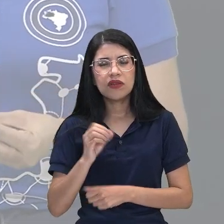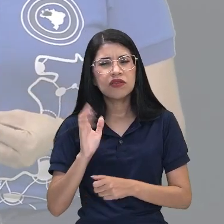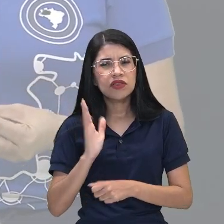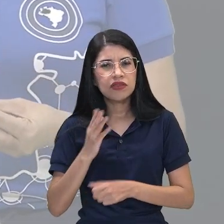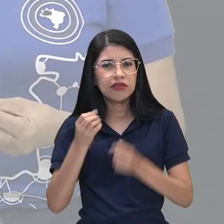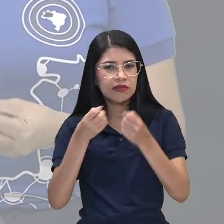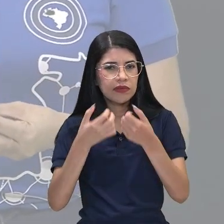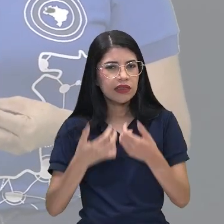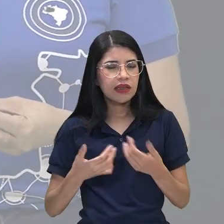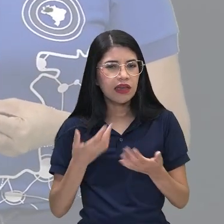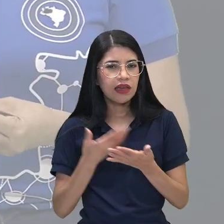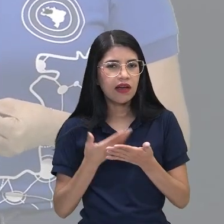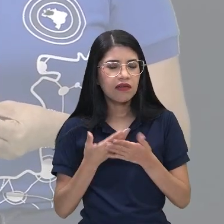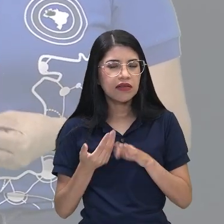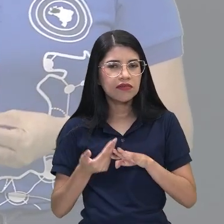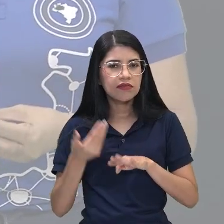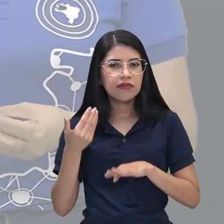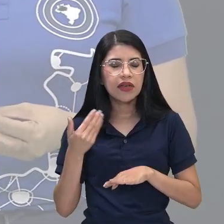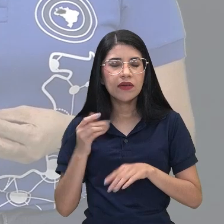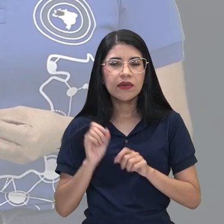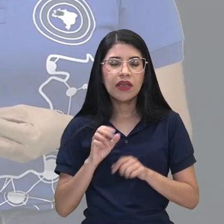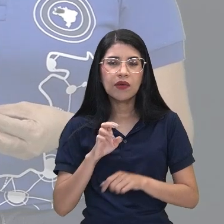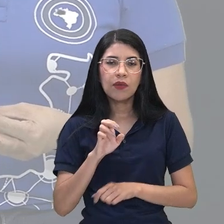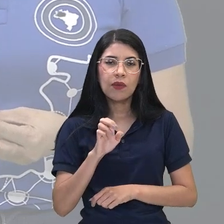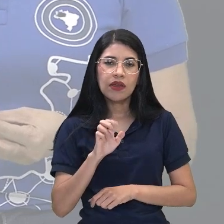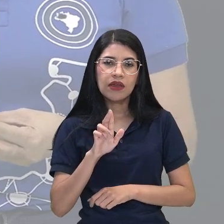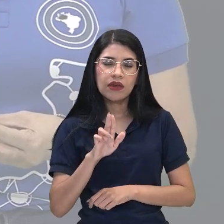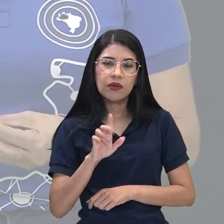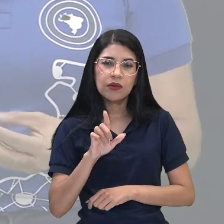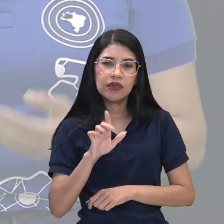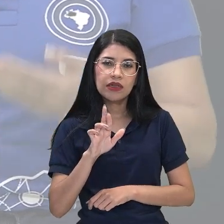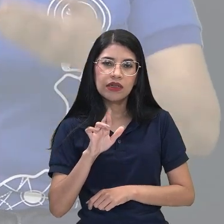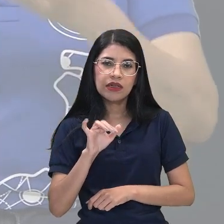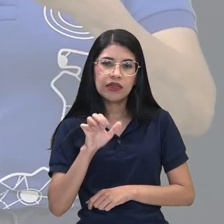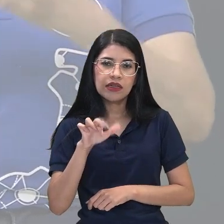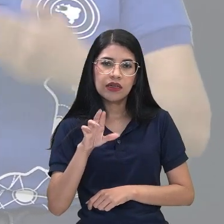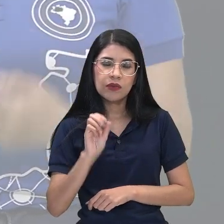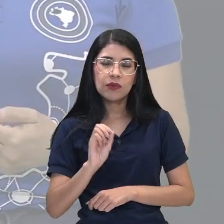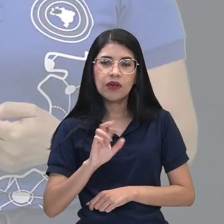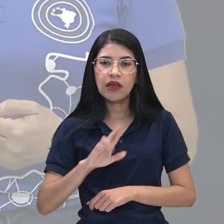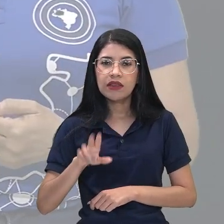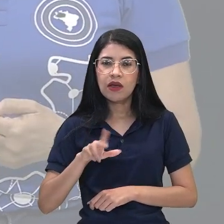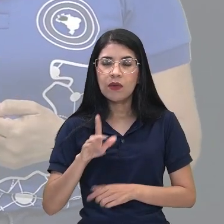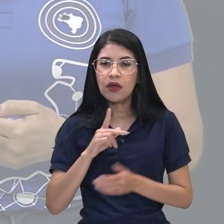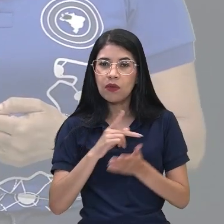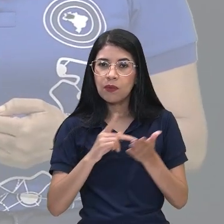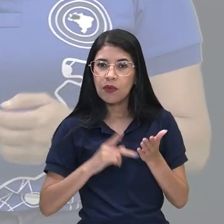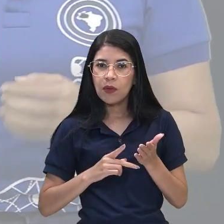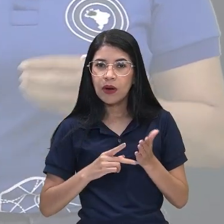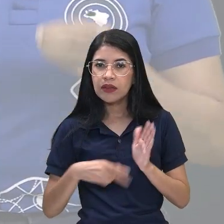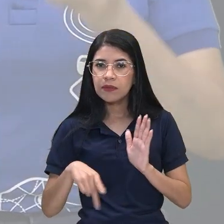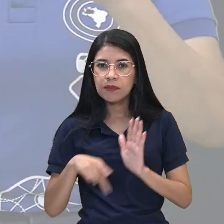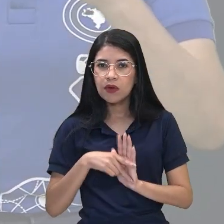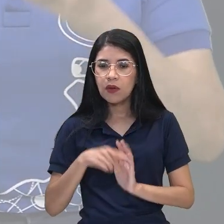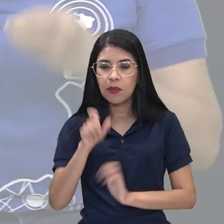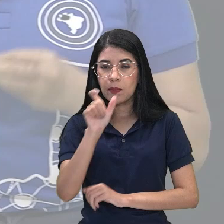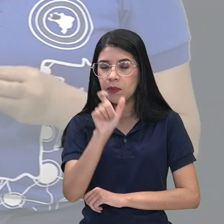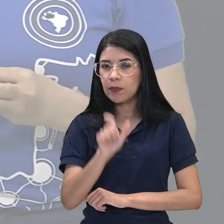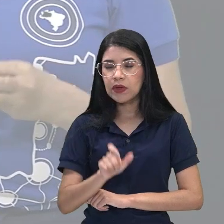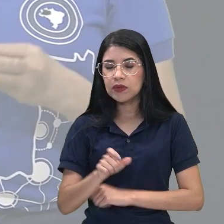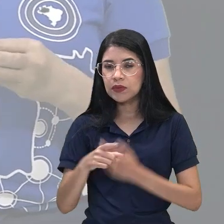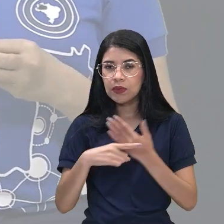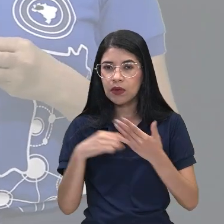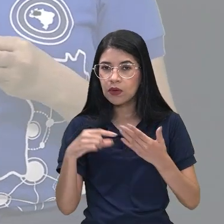expliquei aqui, que o eu lírico não tem nada a ver com o poeta em si, tá? O poeta,